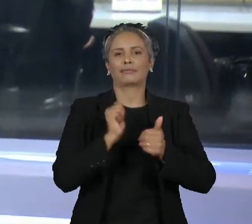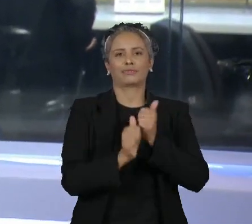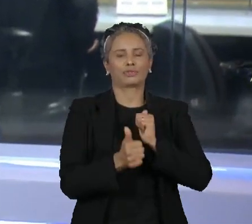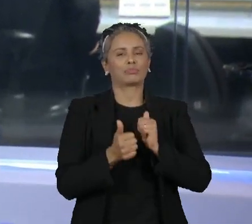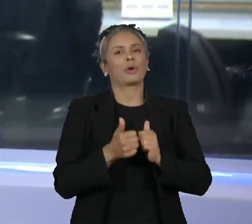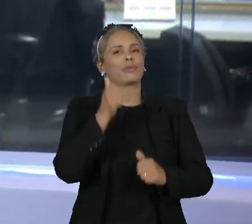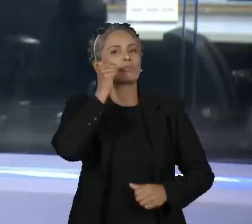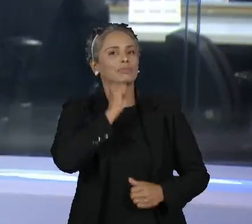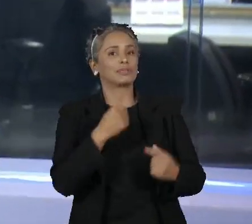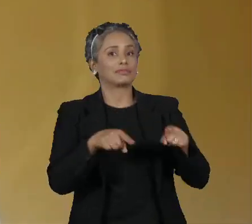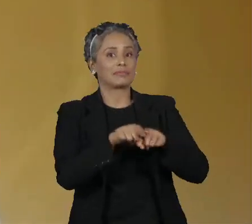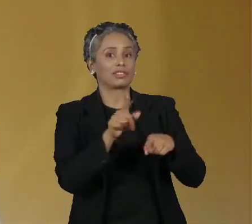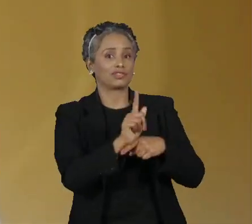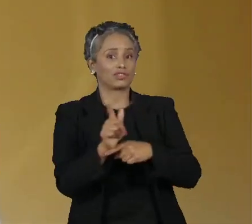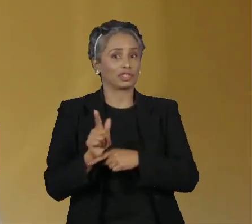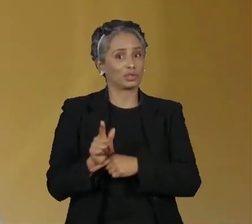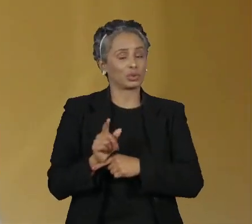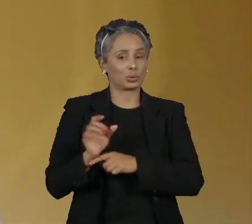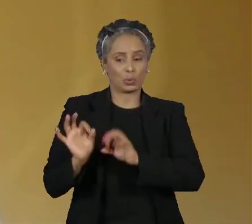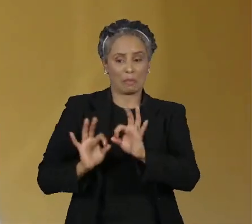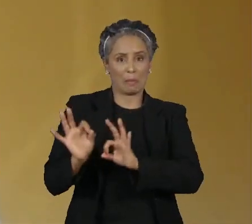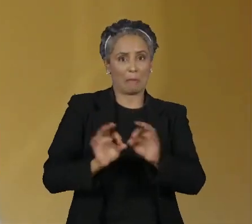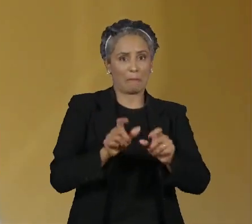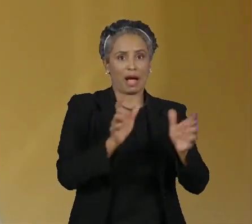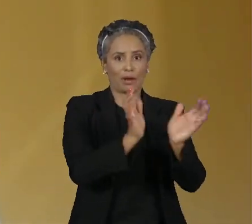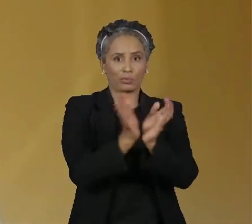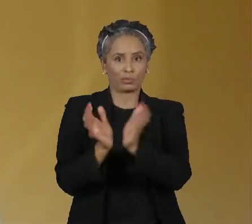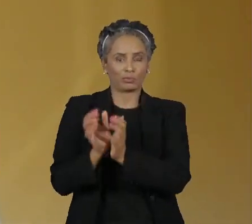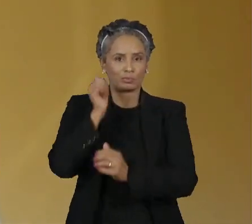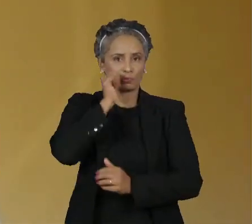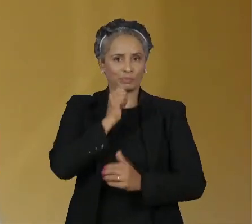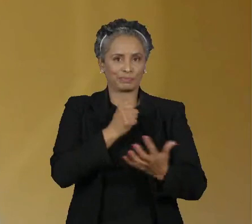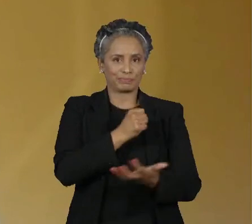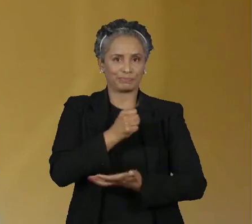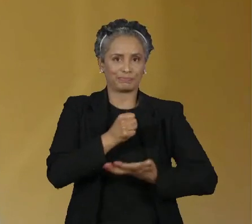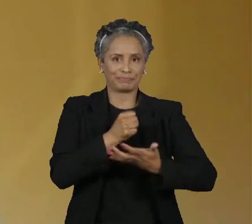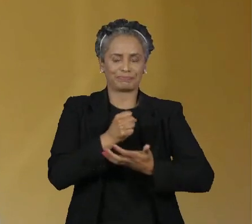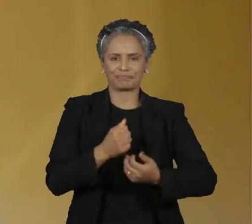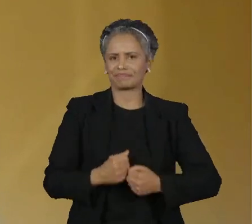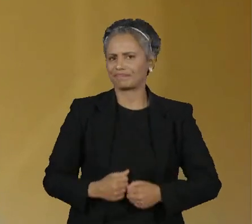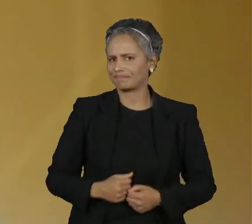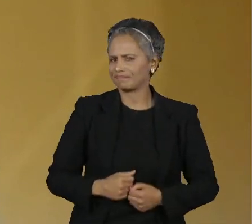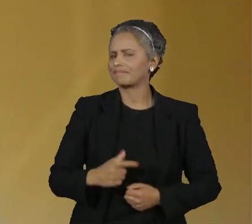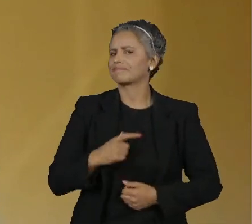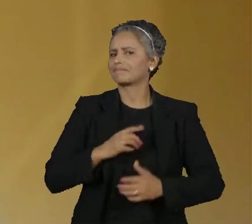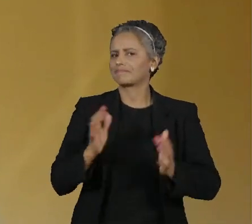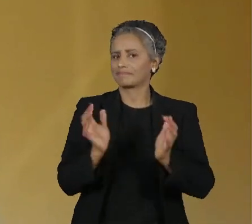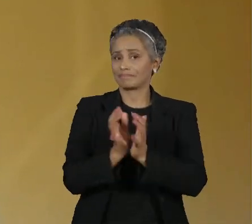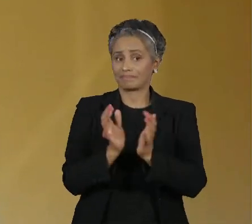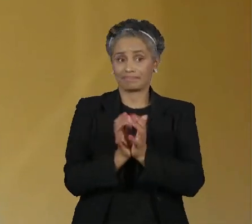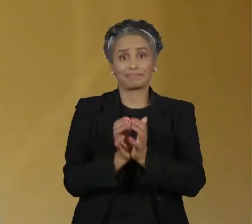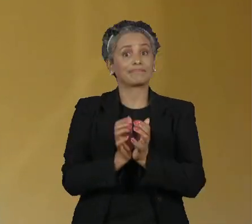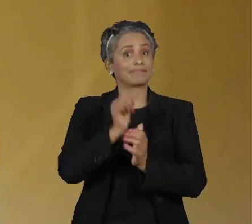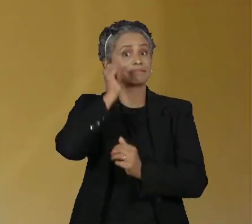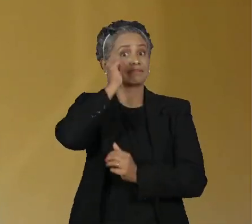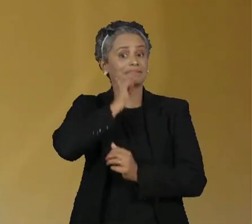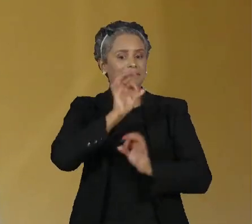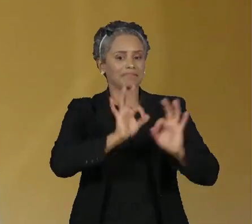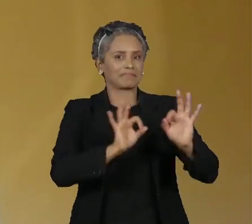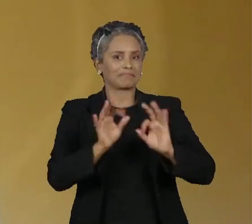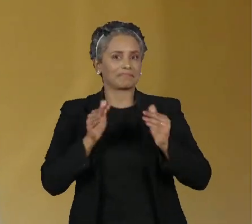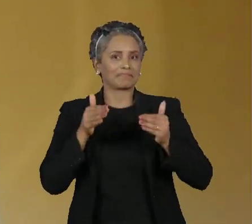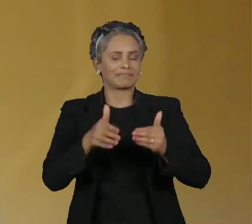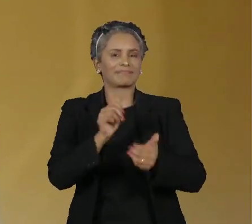gestora de carreira. Essa é a Copa em que a seleção brasileira feminina chega mais preparada, na minha